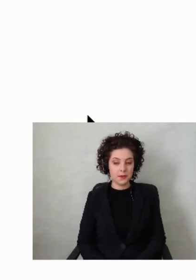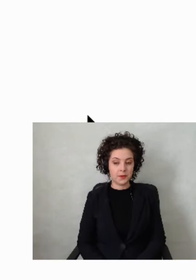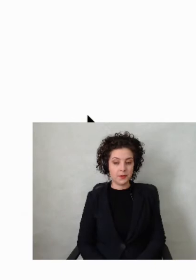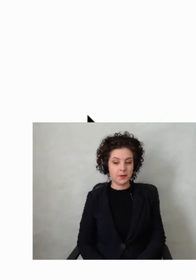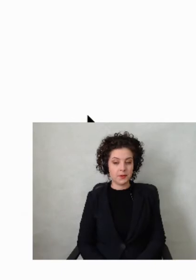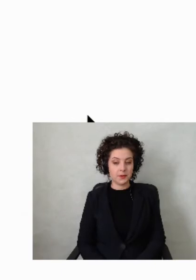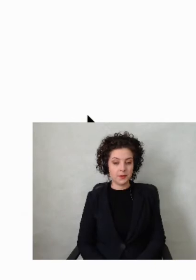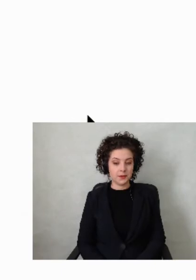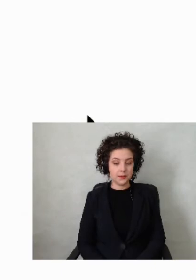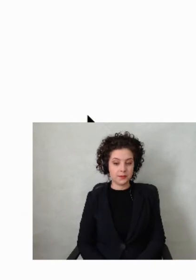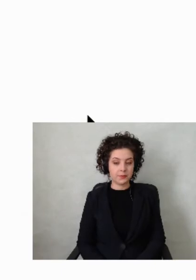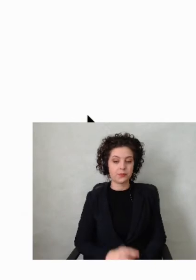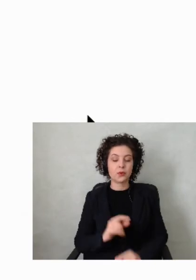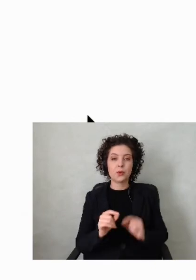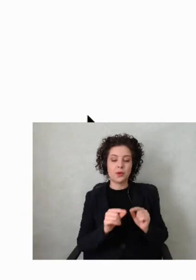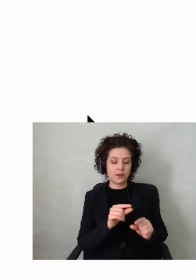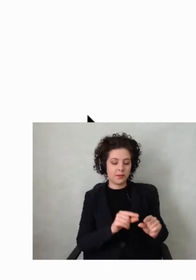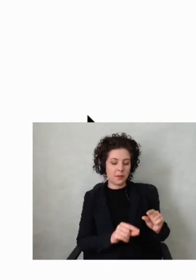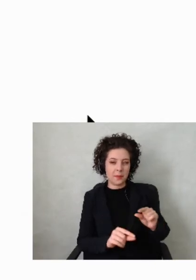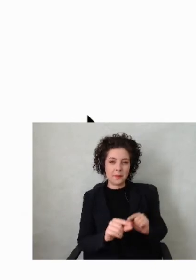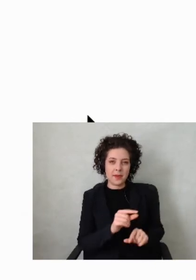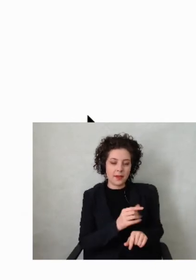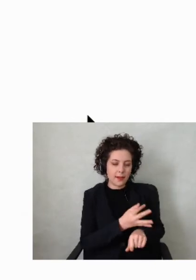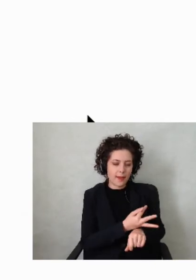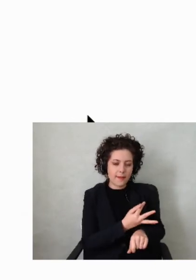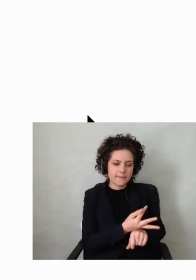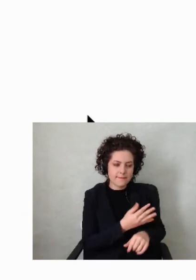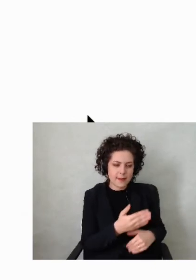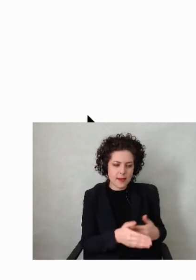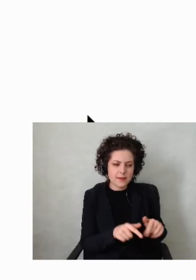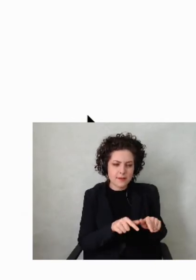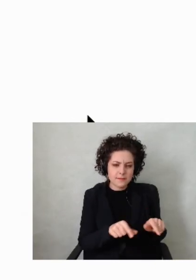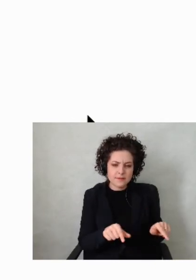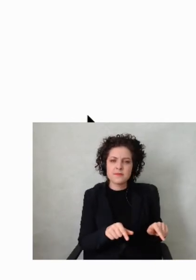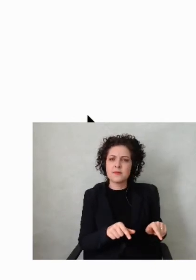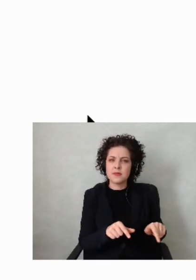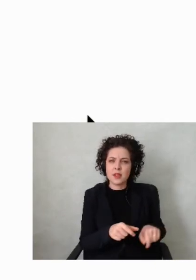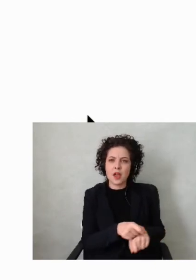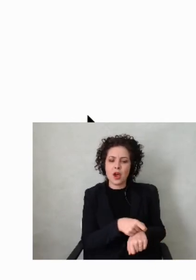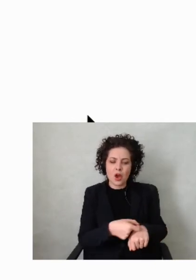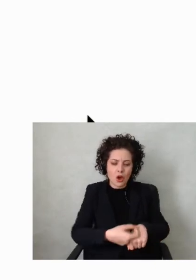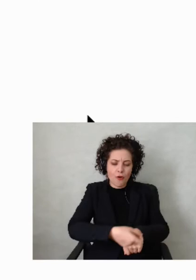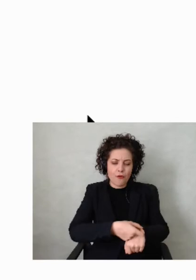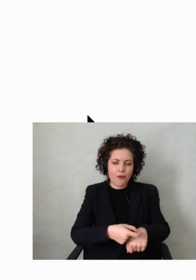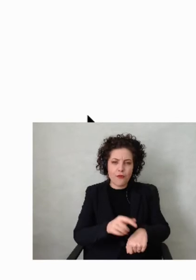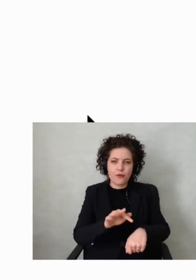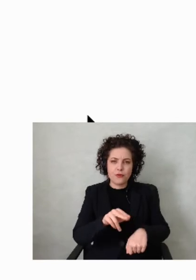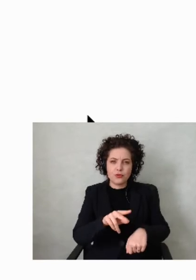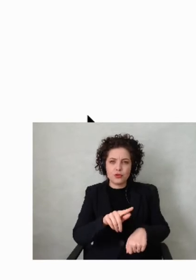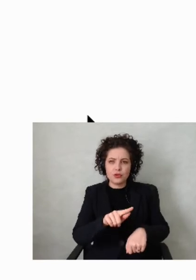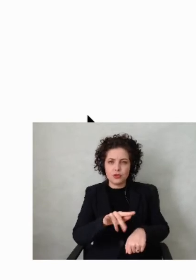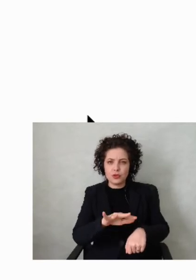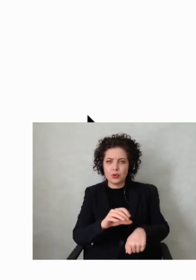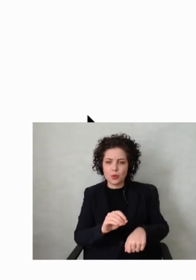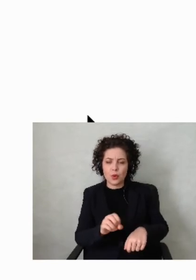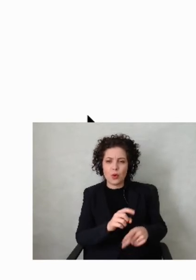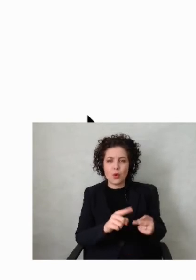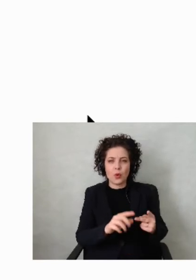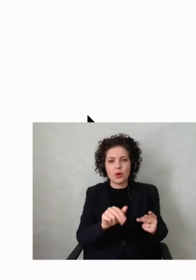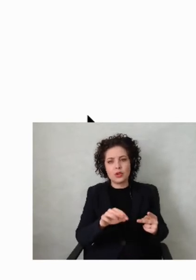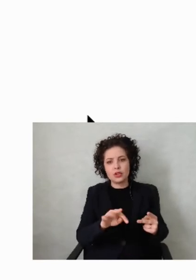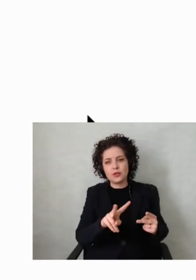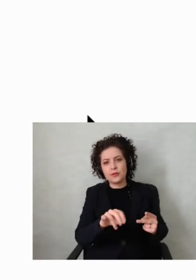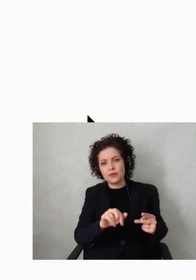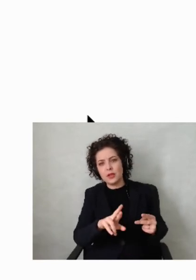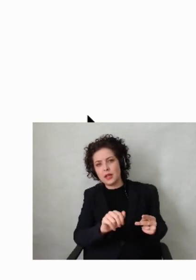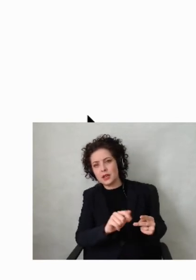resistência a antimicrobianos, sejam eles antifúngicos, antibióticos ou mesmo antivirais. Então, lembrar que além